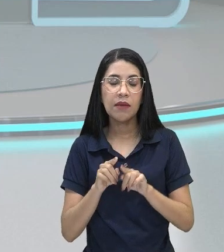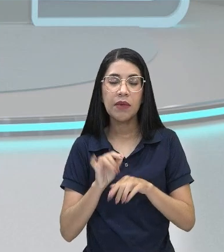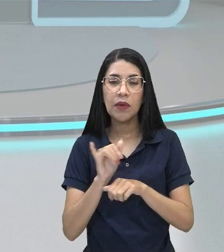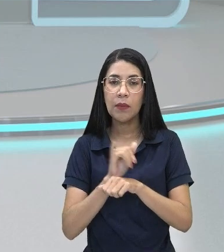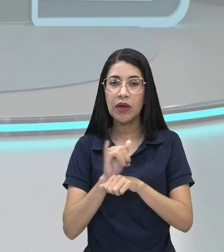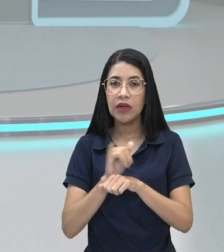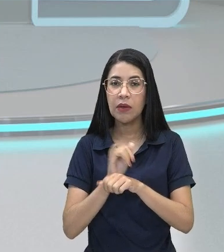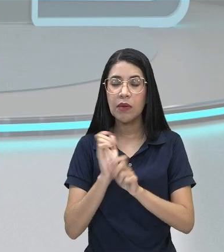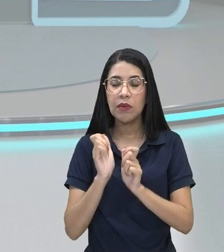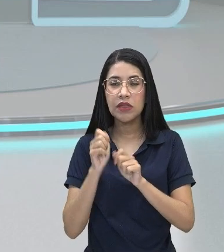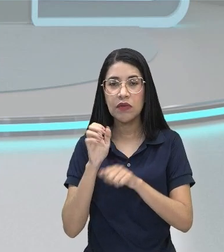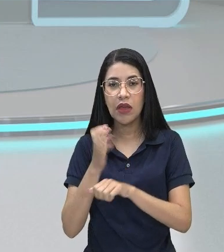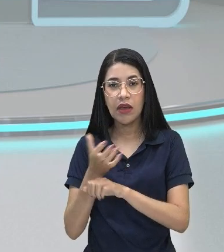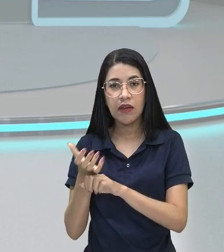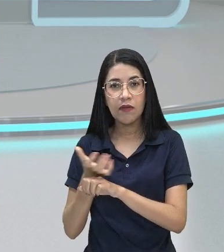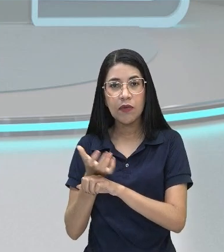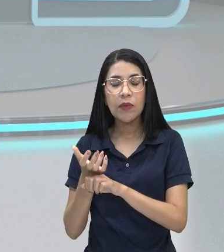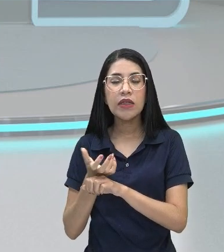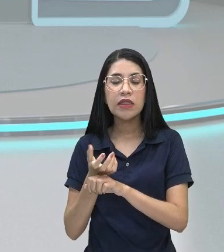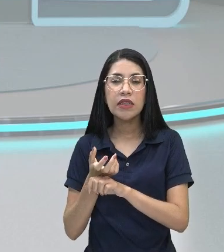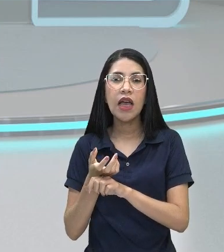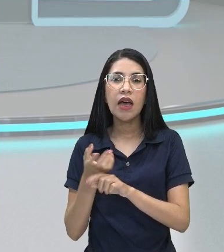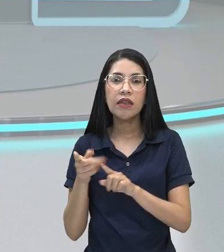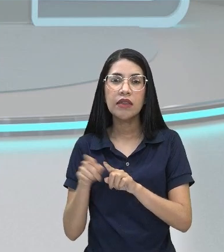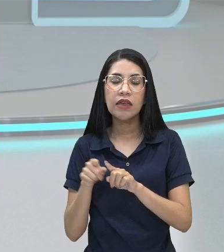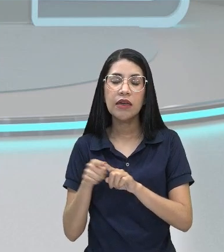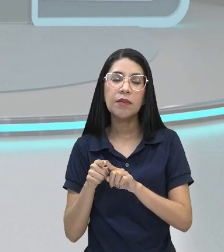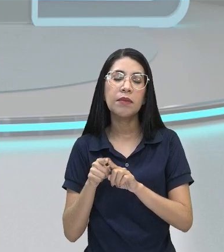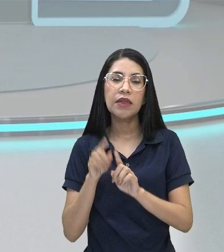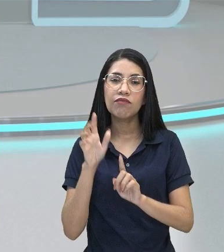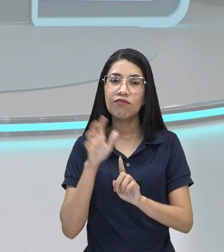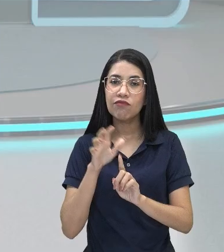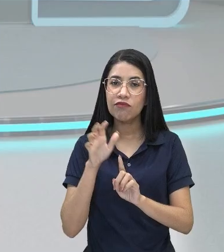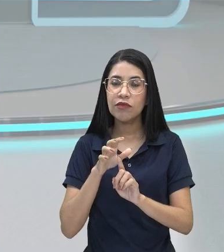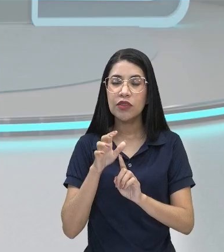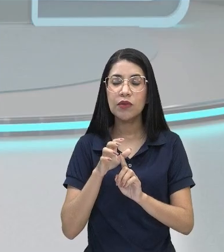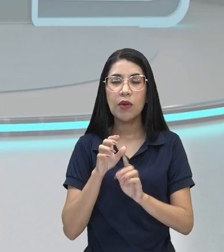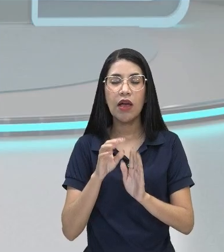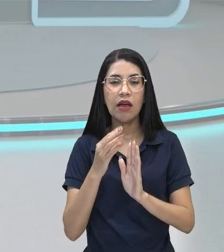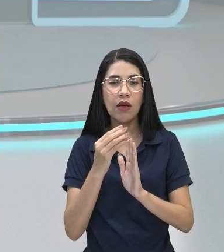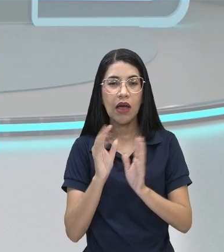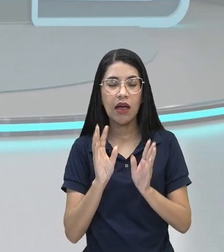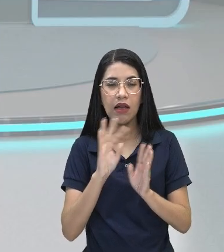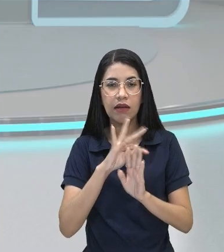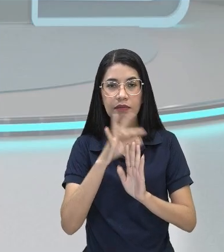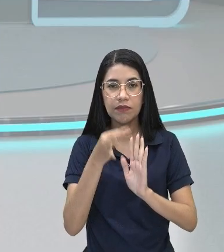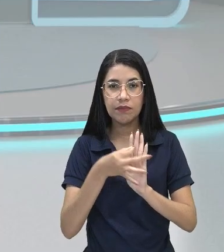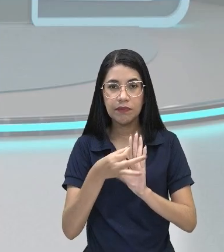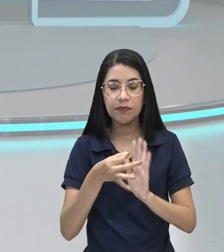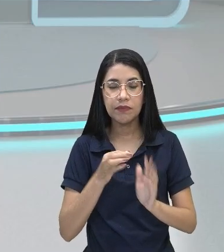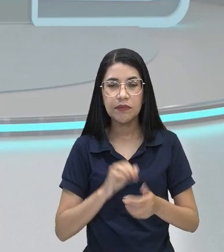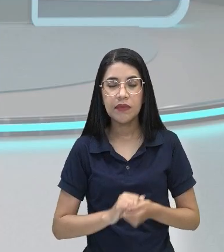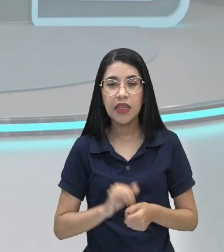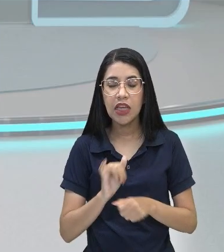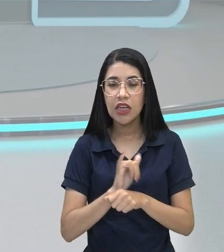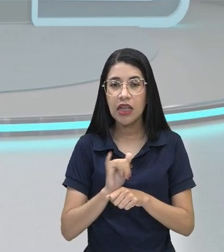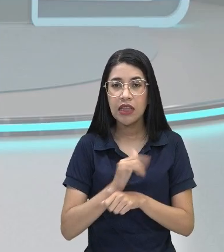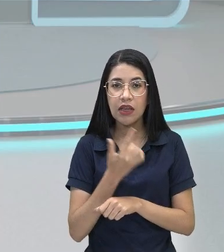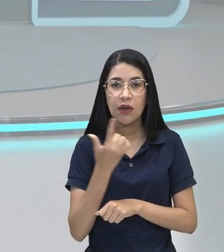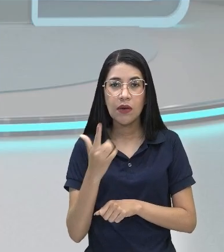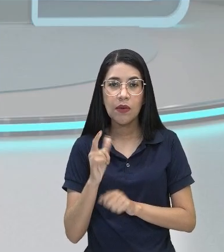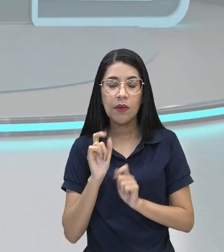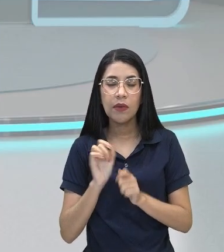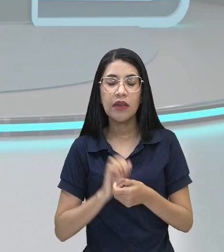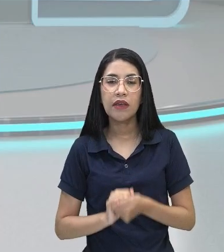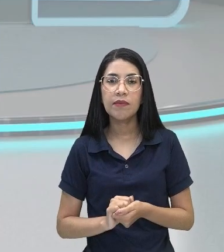estratégias de persuasão, como estratégias de convencimento na resenha. outra estratégia, é o